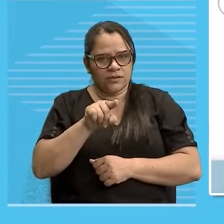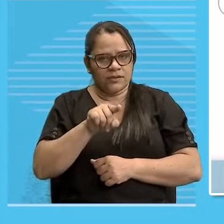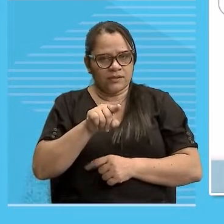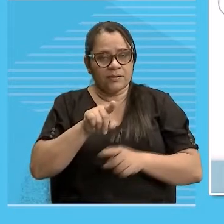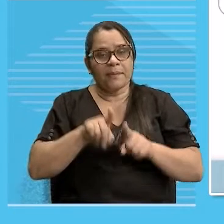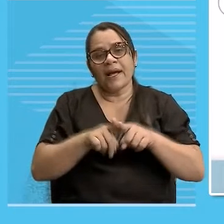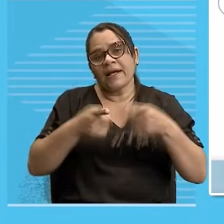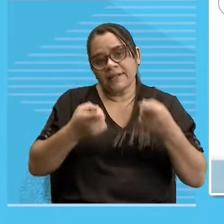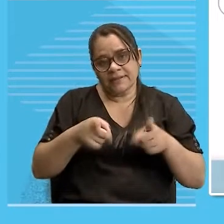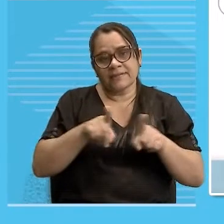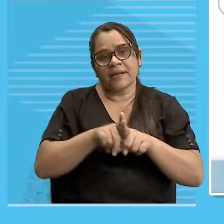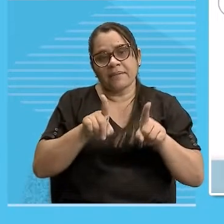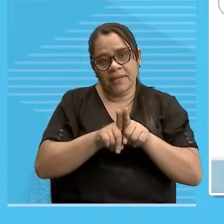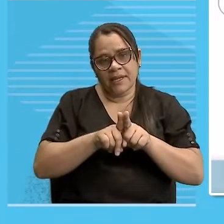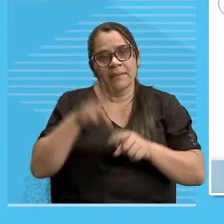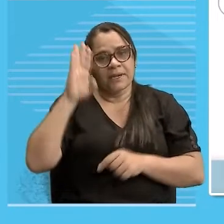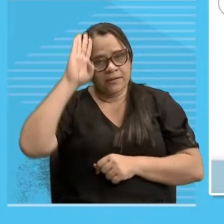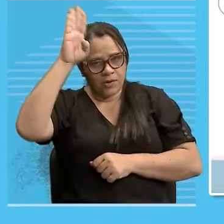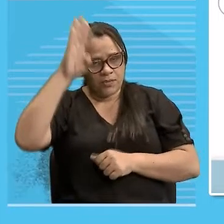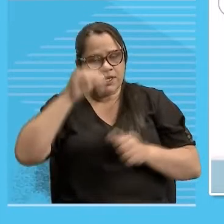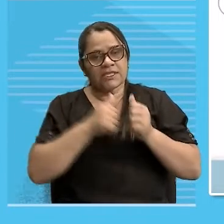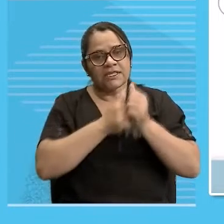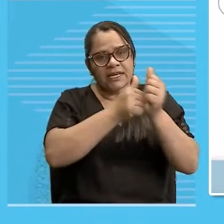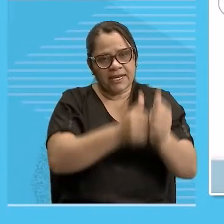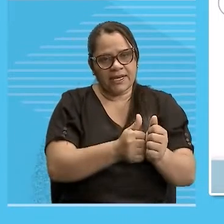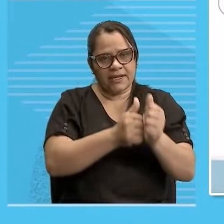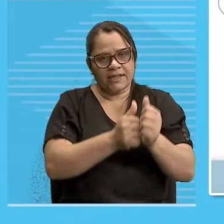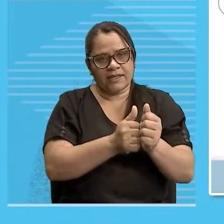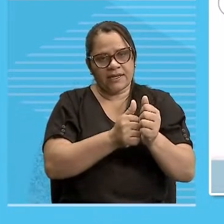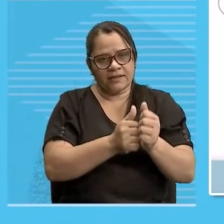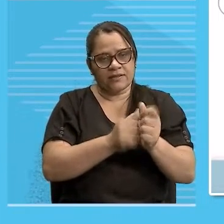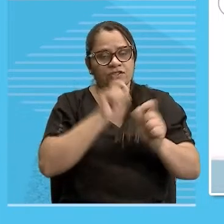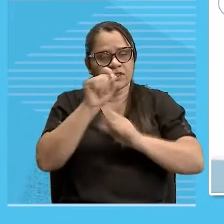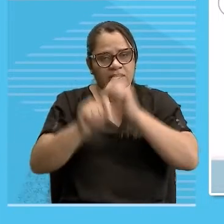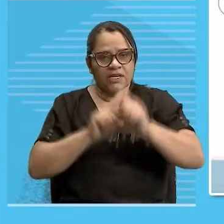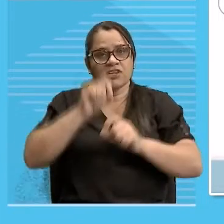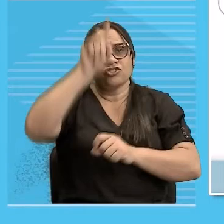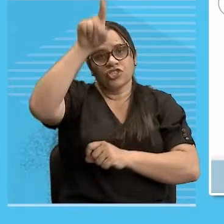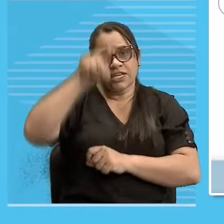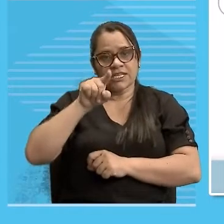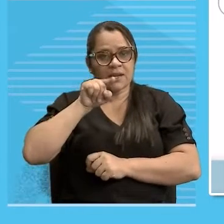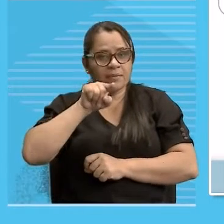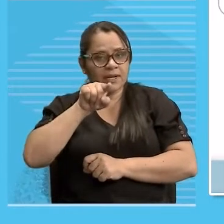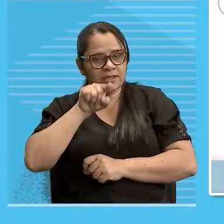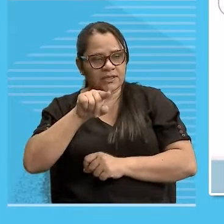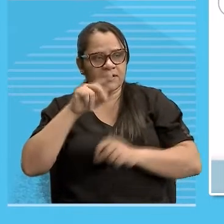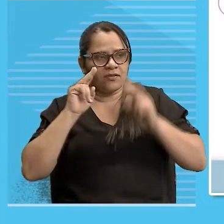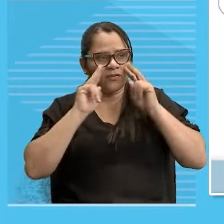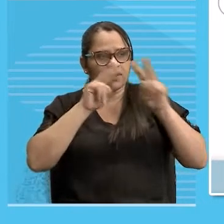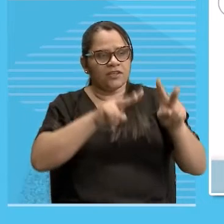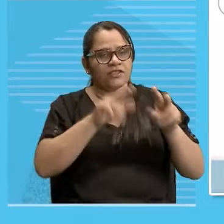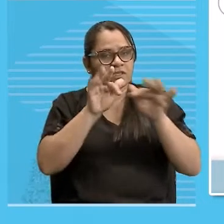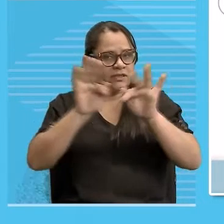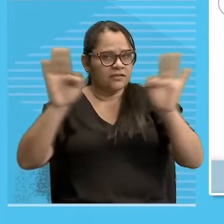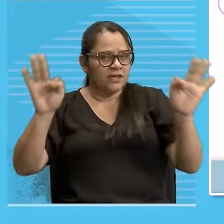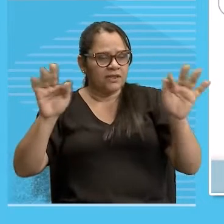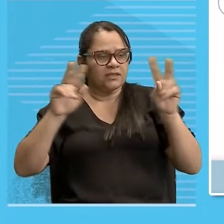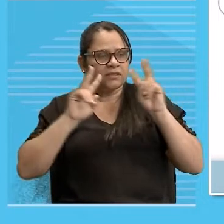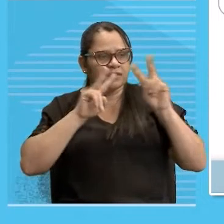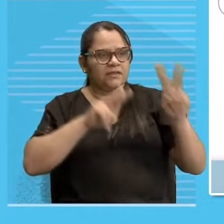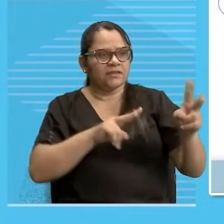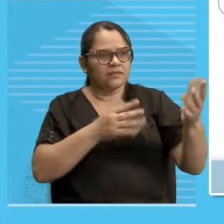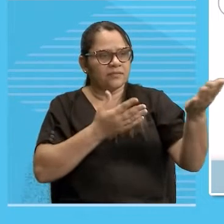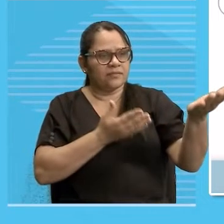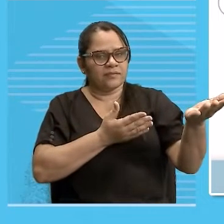mas principalmente elas estarão seguidas de exclamação. E também nesse gifzinho, né, a gente tem aí o Tony